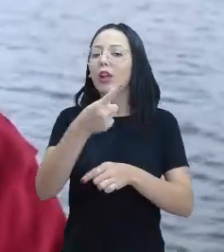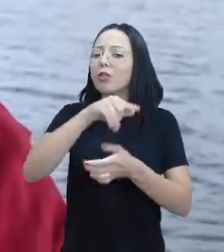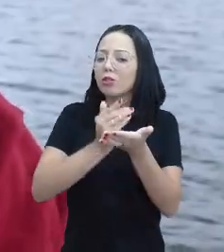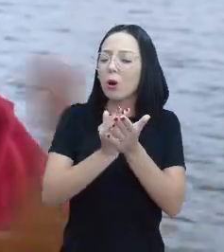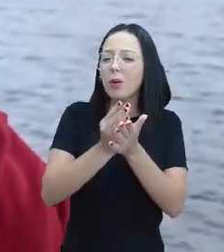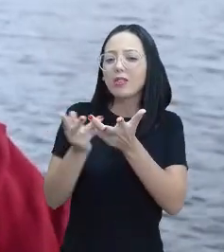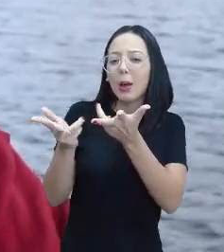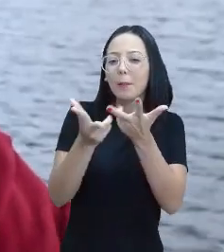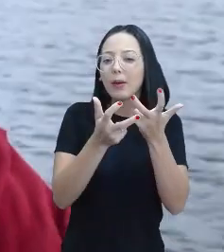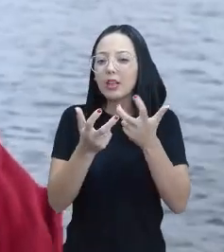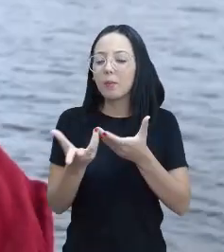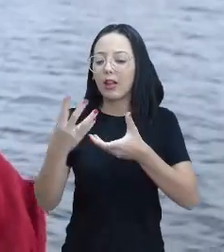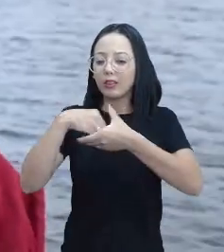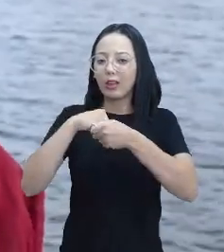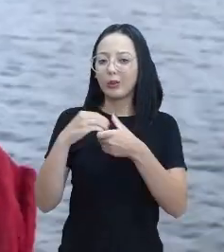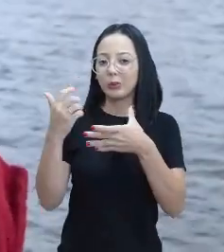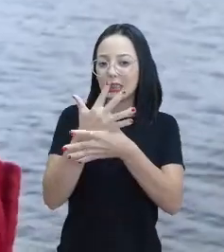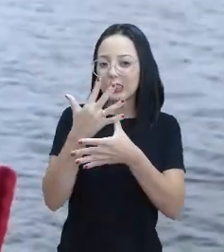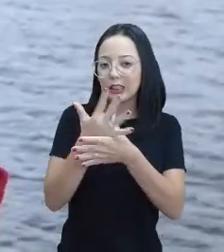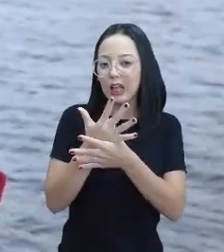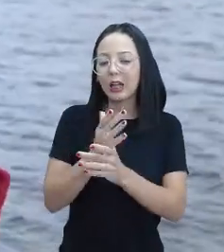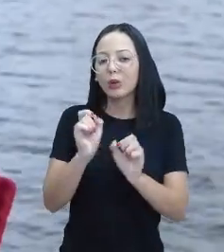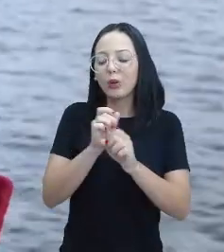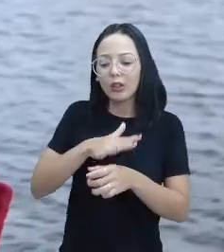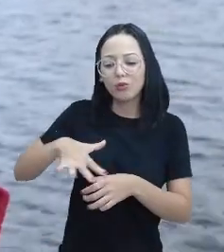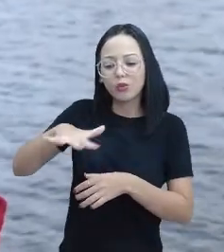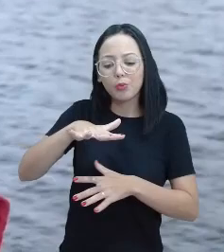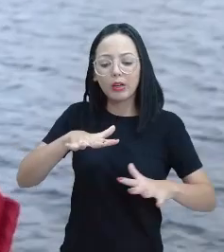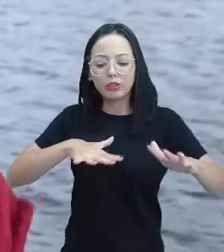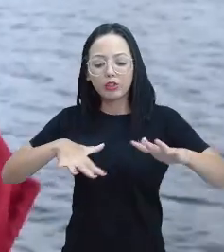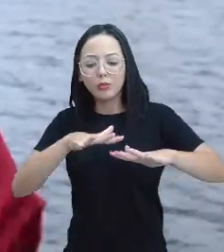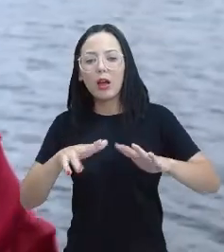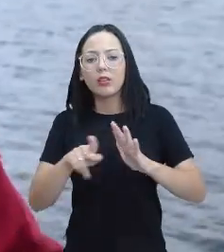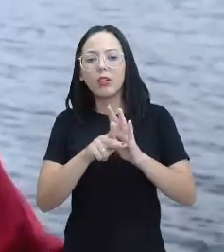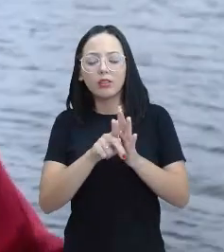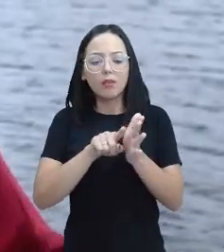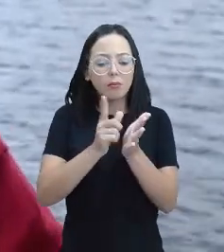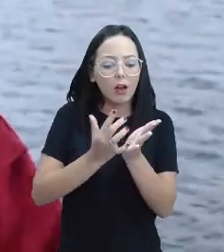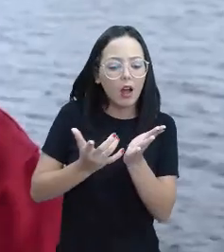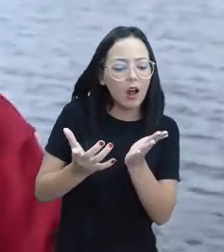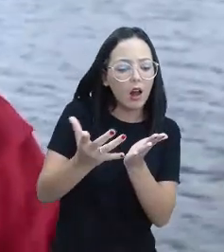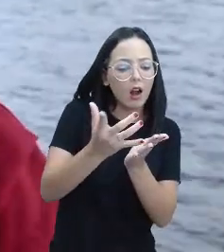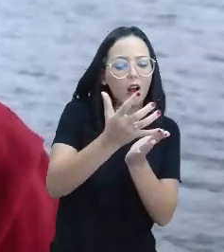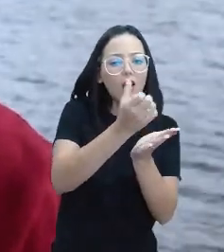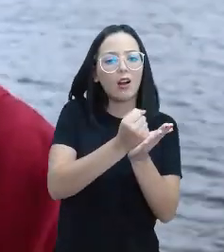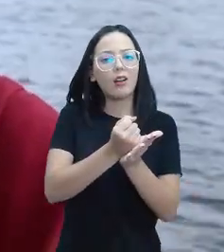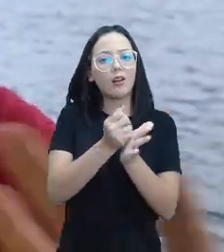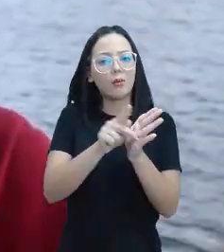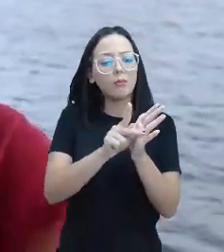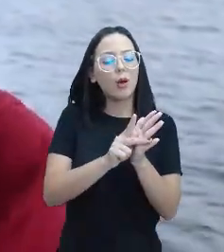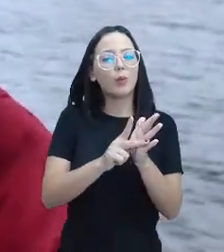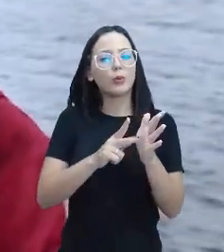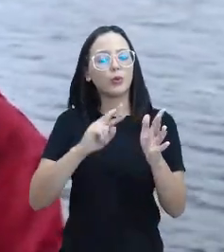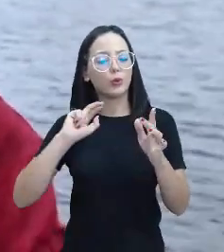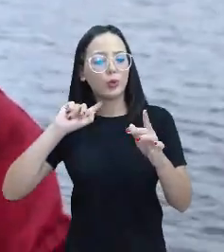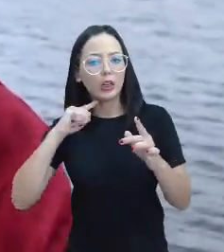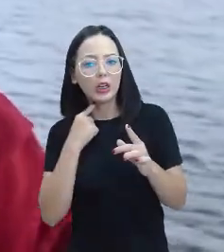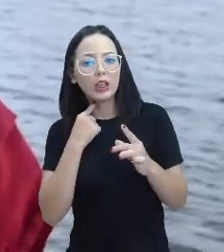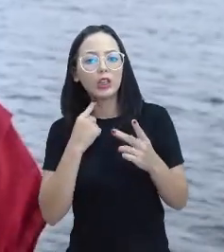comecem a perceber dentro da nossa cidade esses espaços de recolhimento desses resíduos, desse